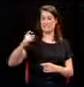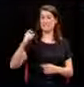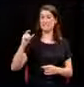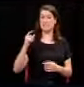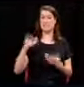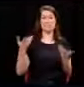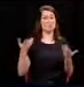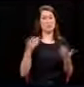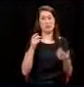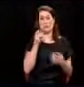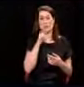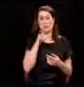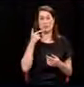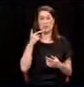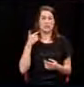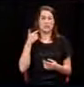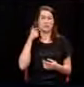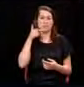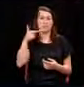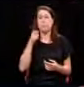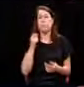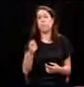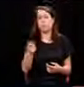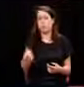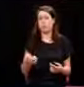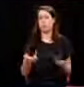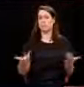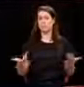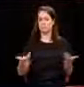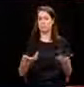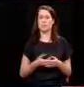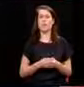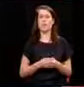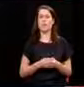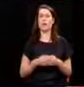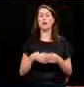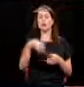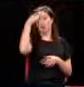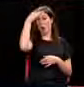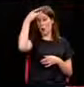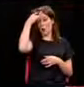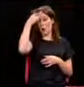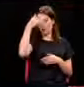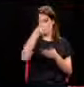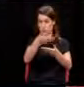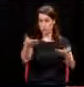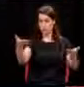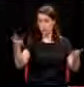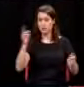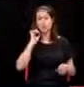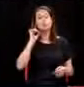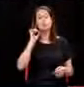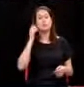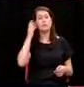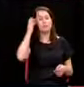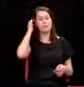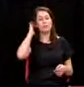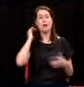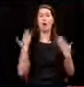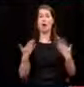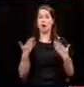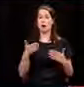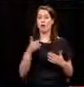isso de facto faz toda a diferença. Ora, também faz a diferença a opinião dos nossos telespectadores, vamos desde já para Évora ouvir